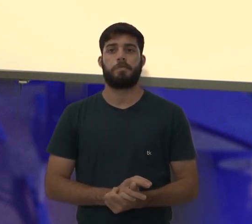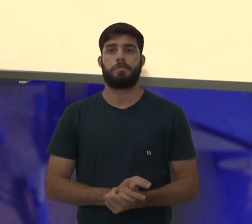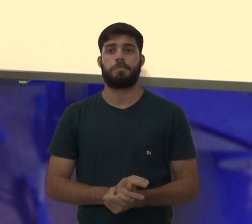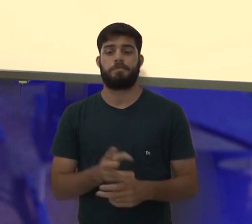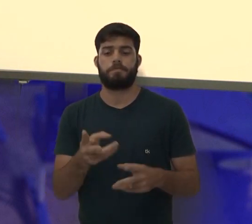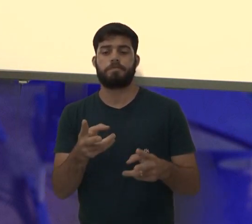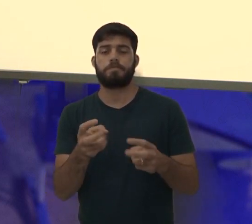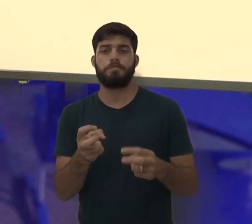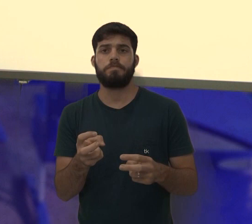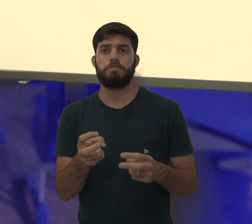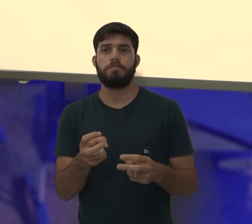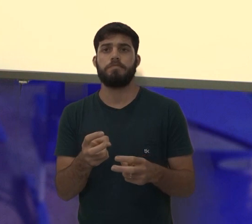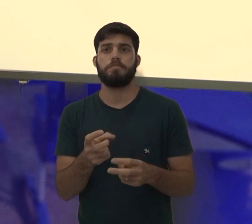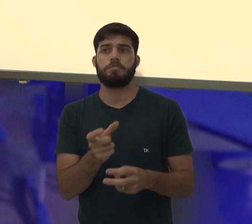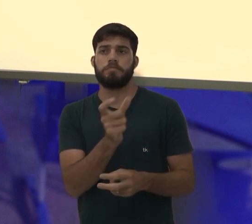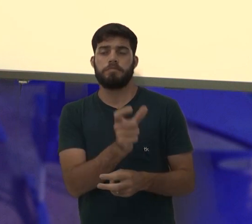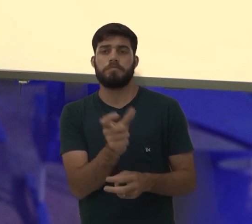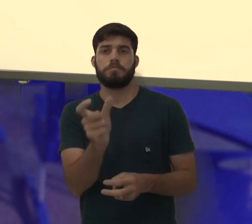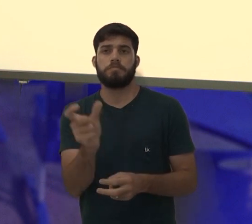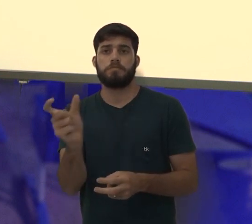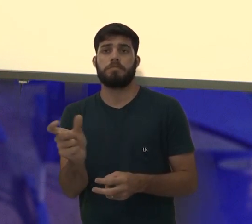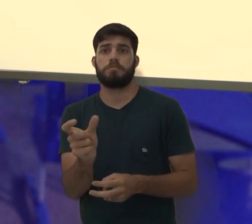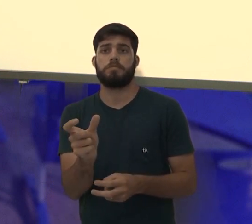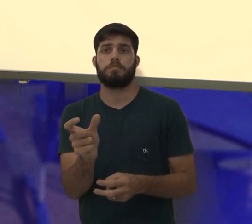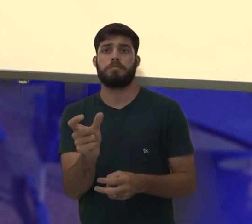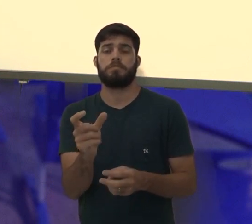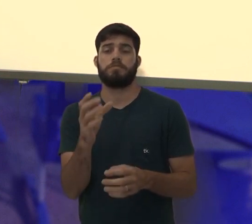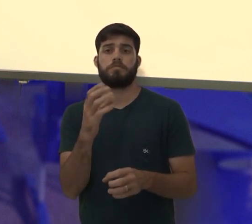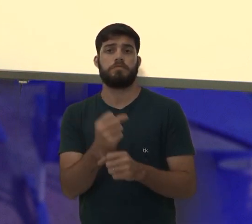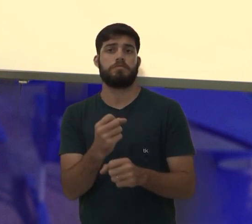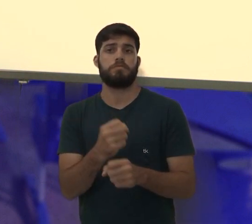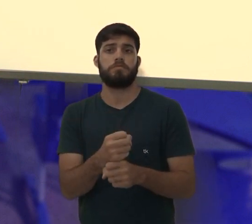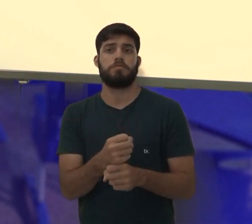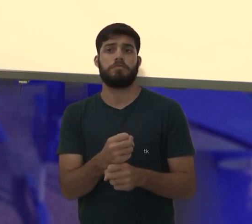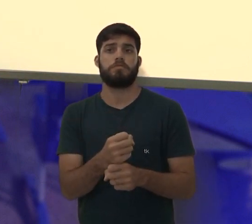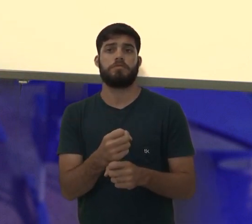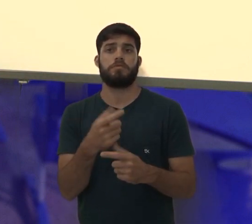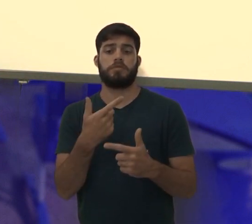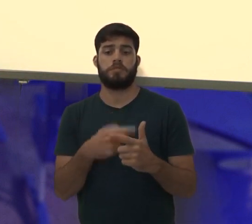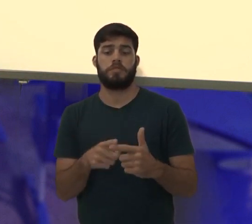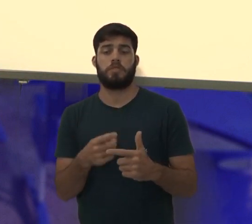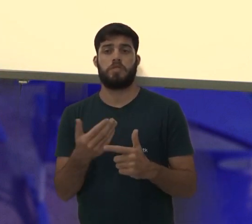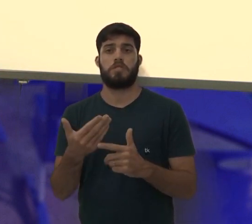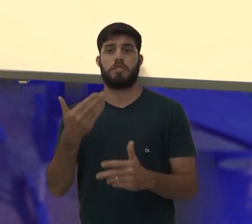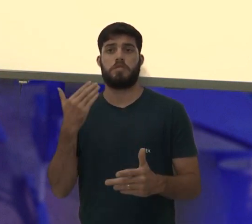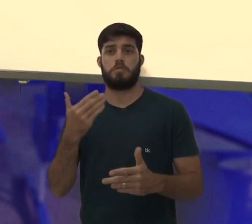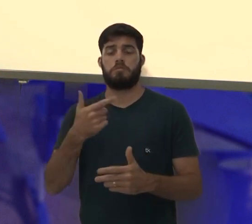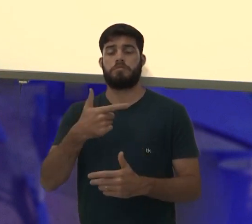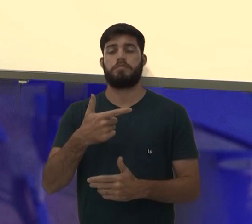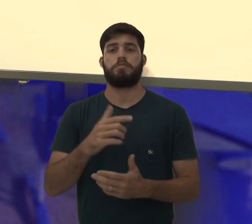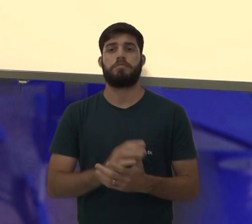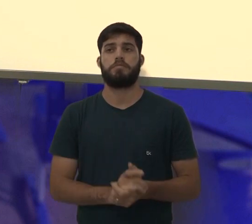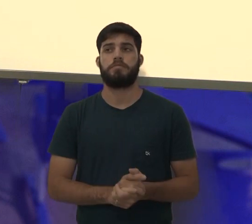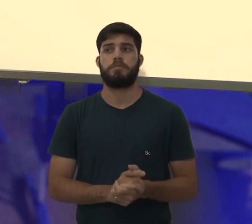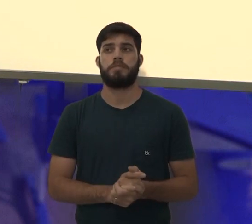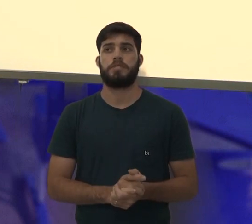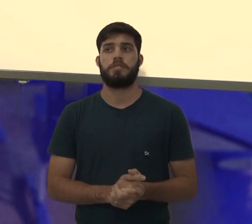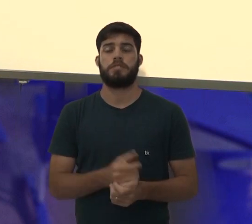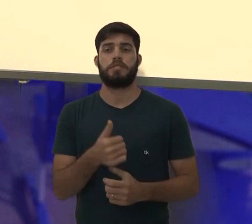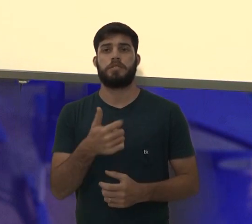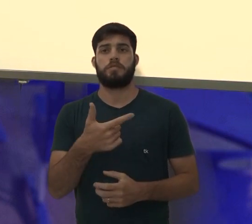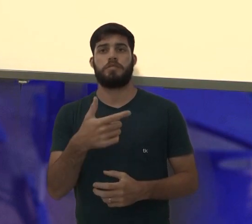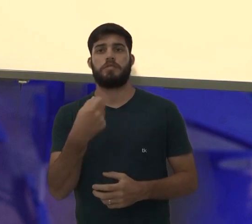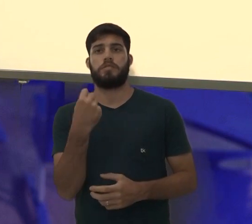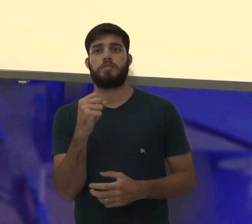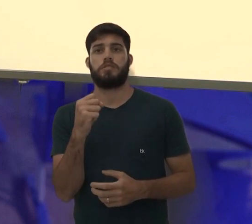cada número da sequência é o resultado da divisão do anterior por 2. Ó, 128 dividido por